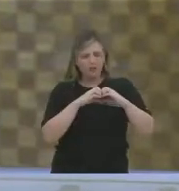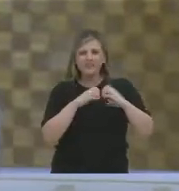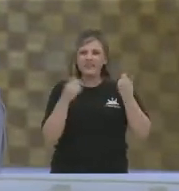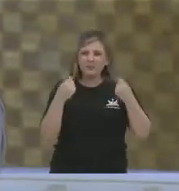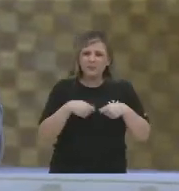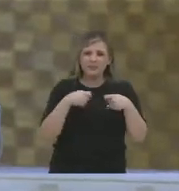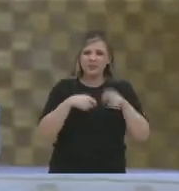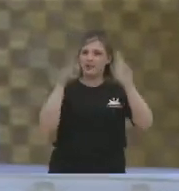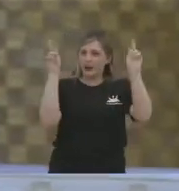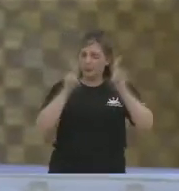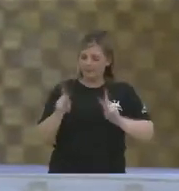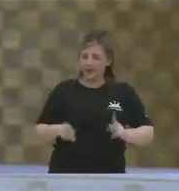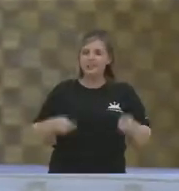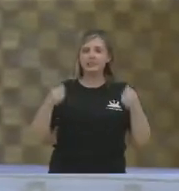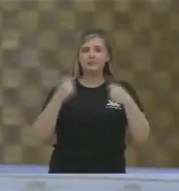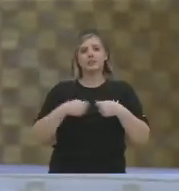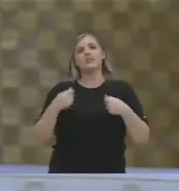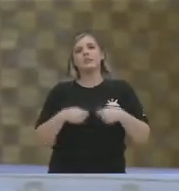precisa.